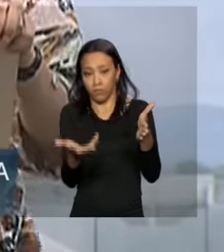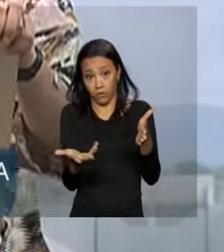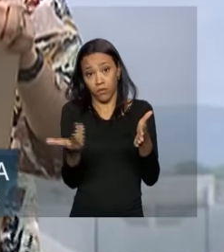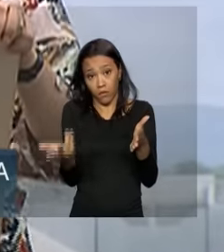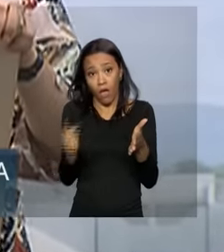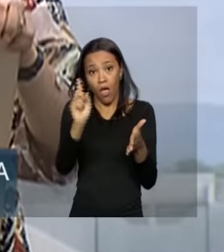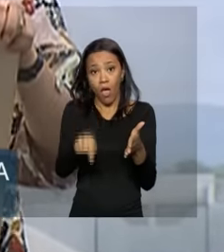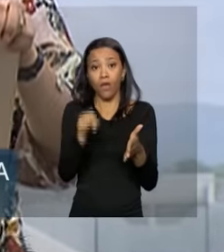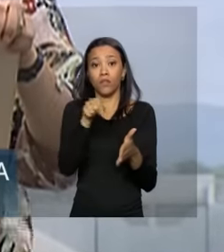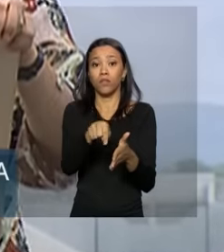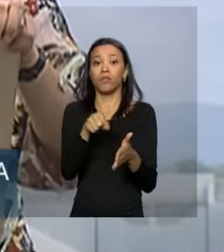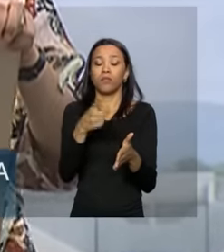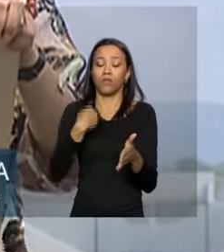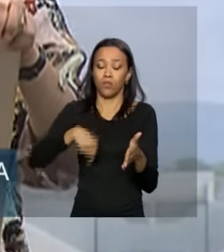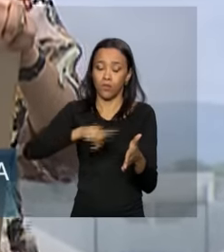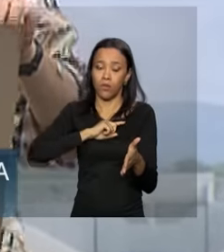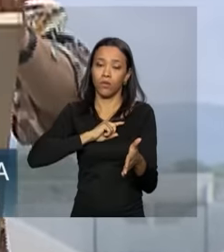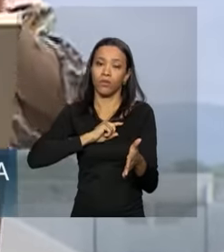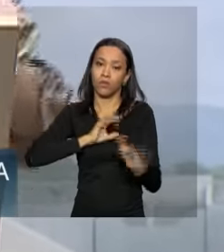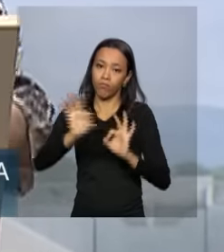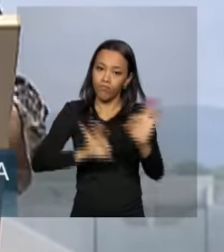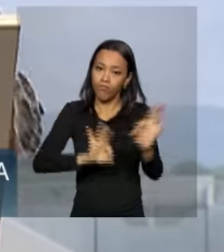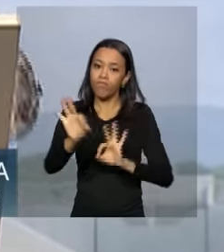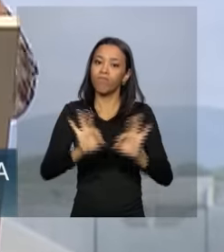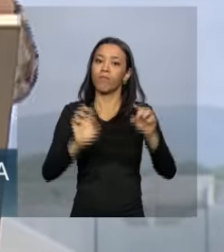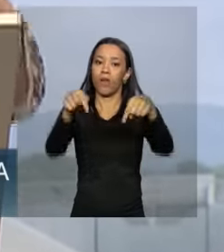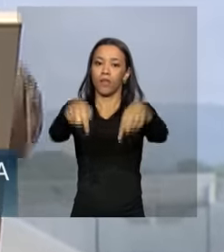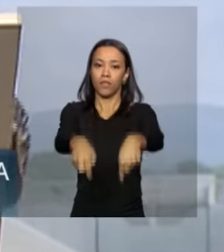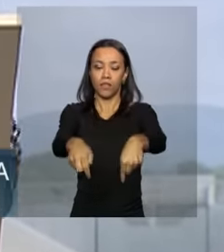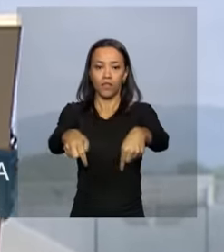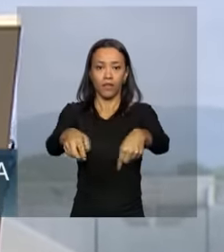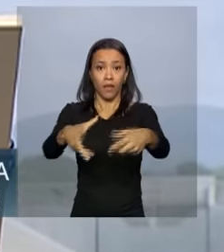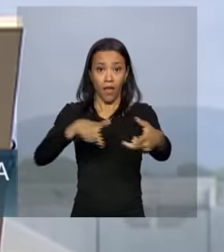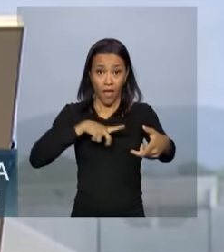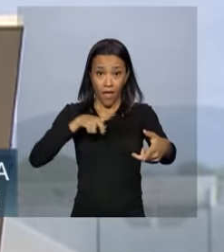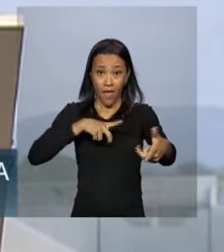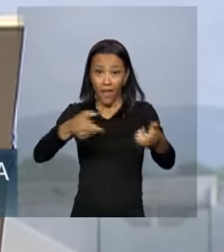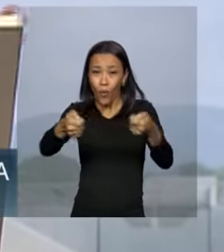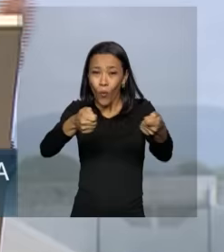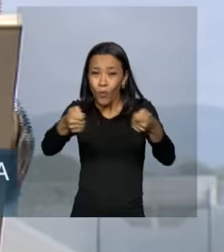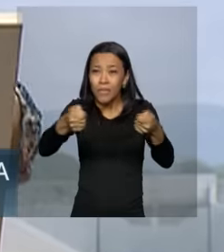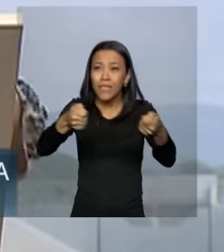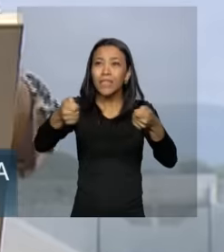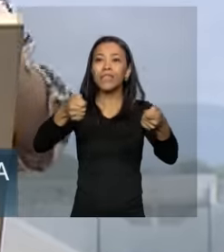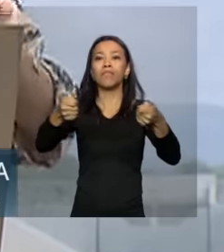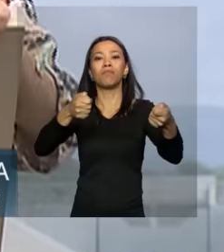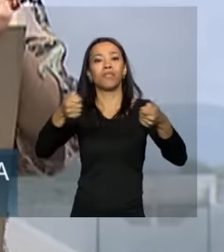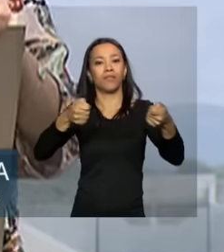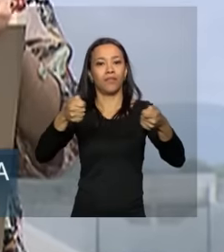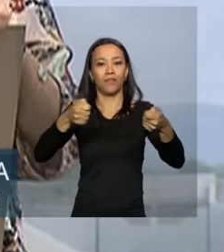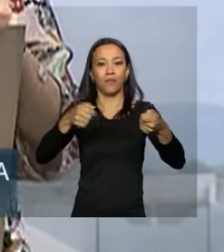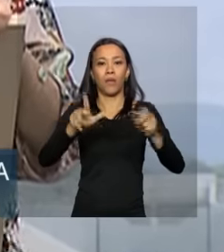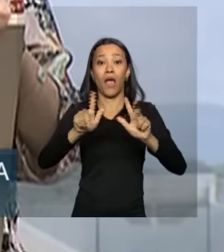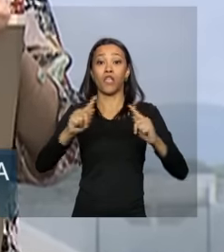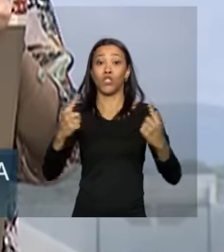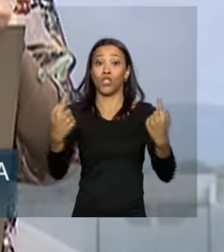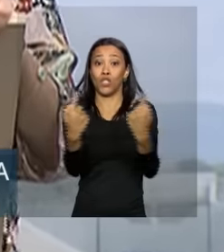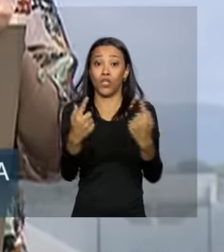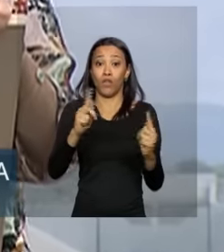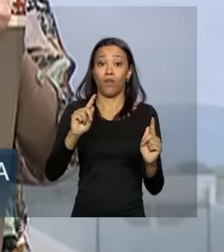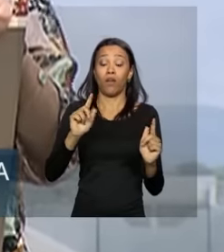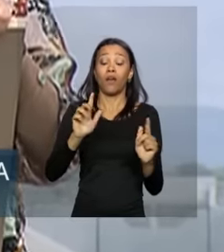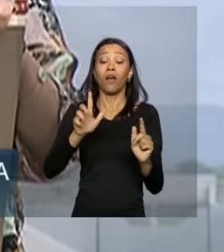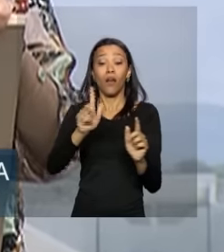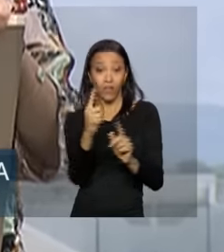estamos construindo hoje aqui, reequilibrando no Brasil a geografia. Porque você tem